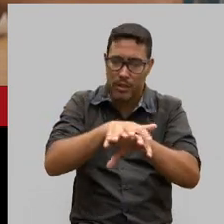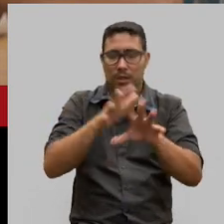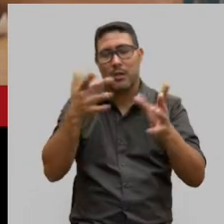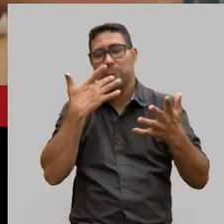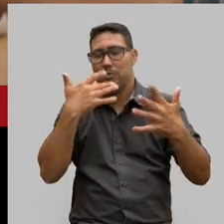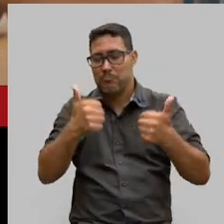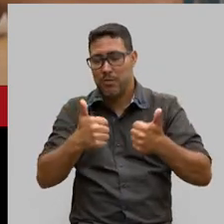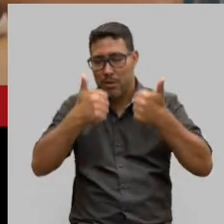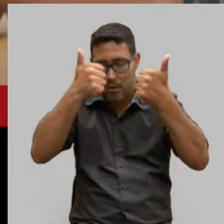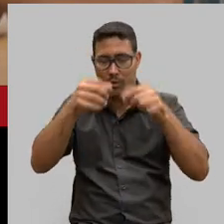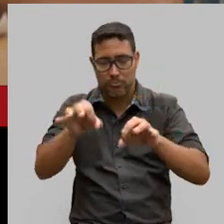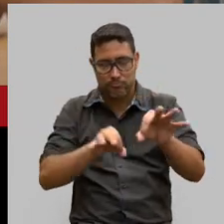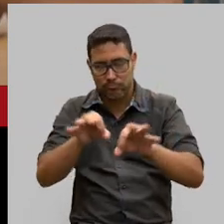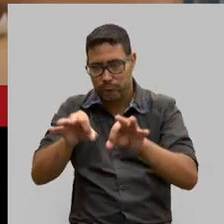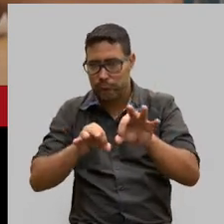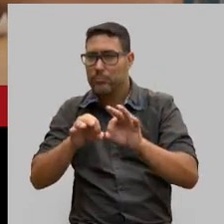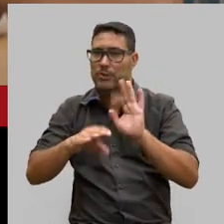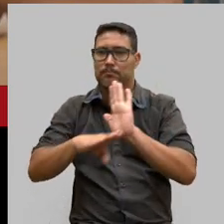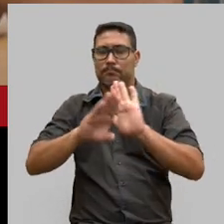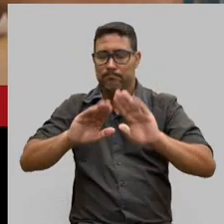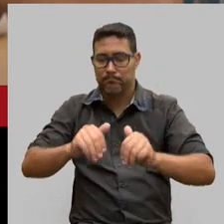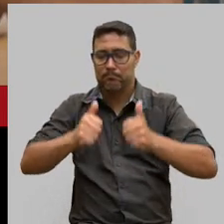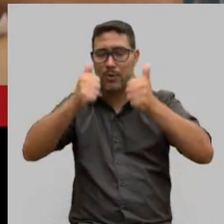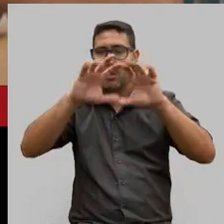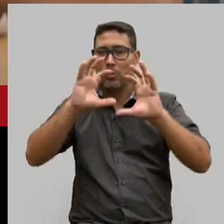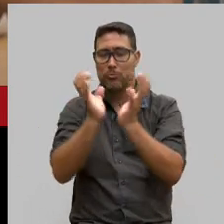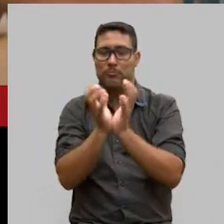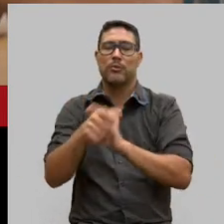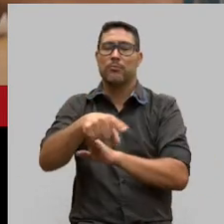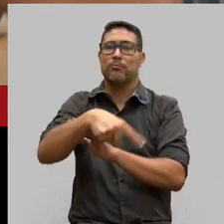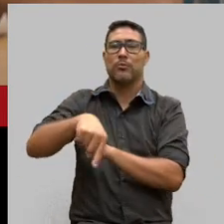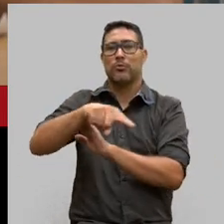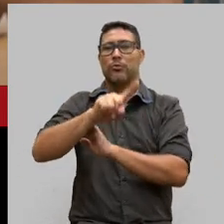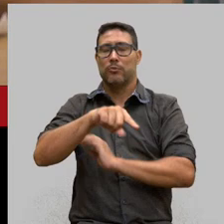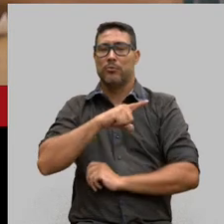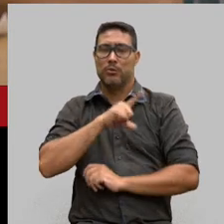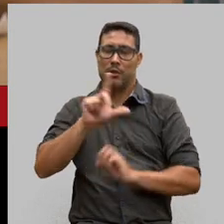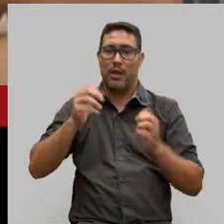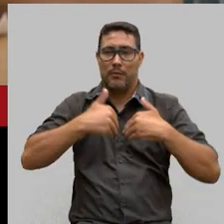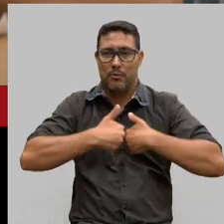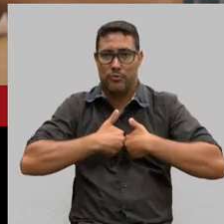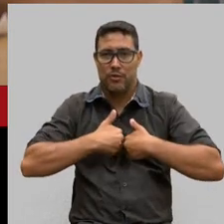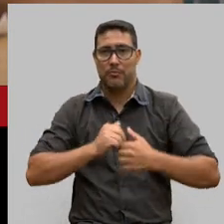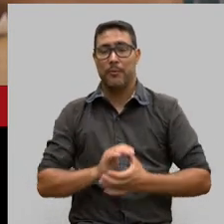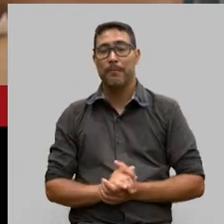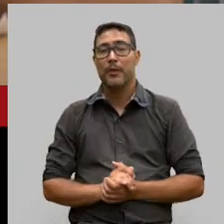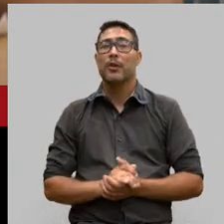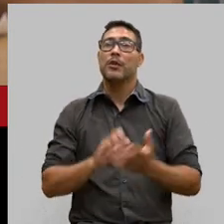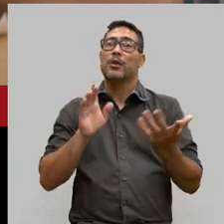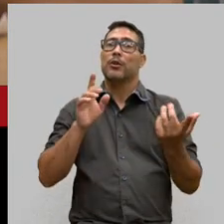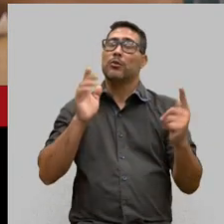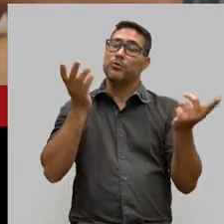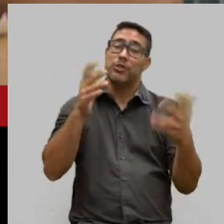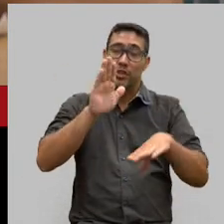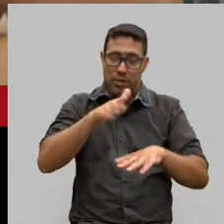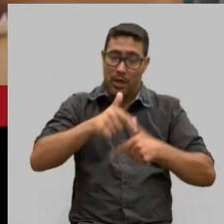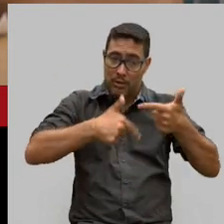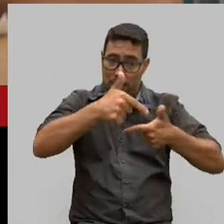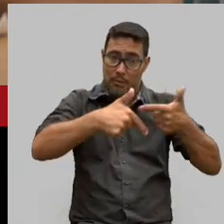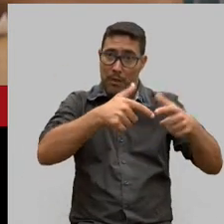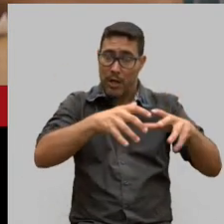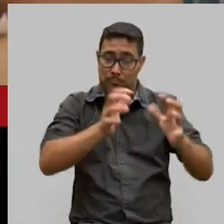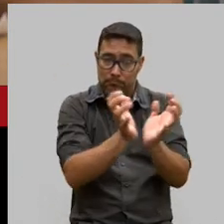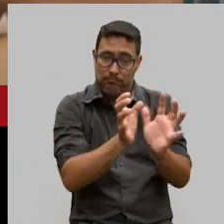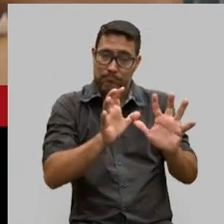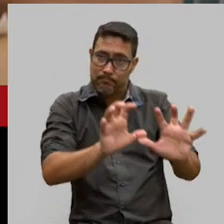fortalecimento das ações dirigidas ao público conia com base nos sistemas e serviços já previstos